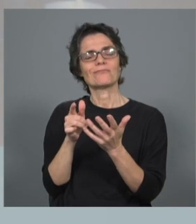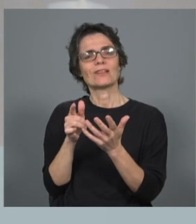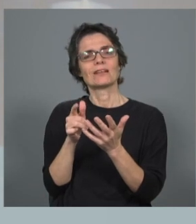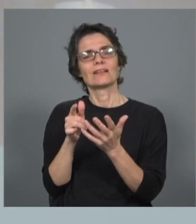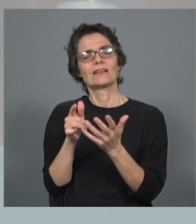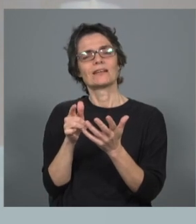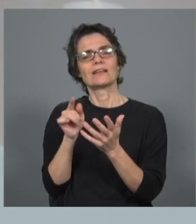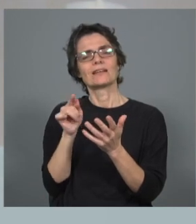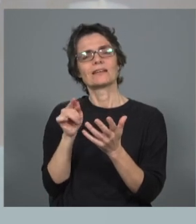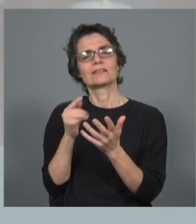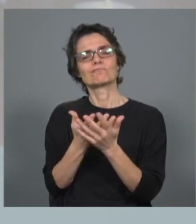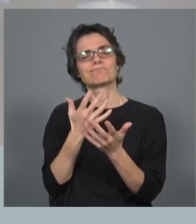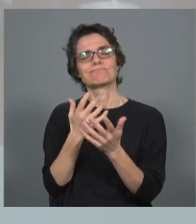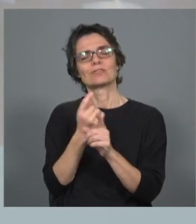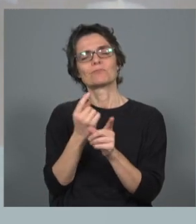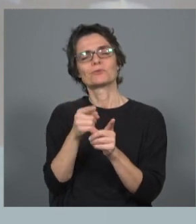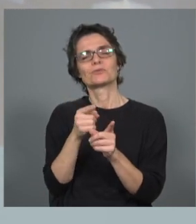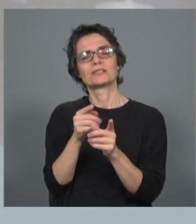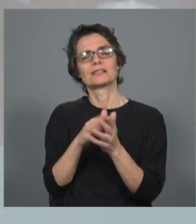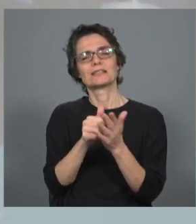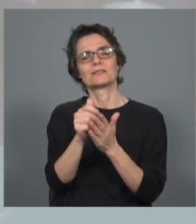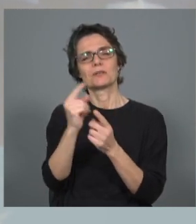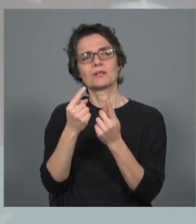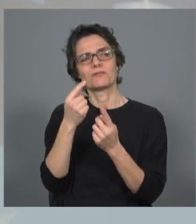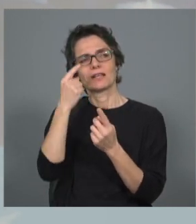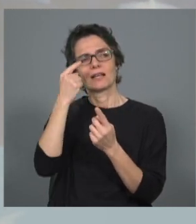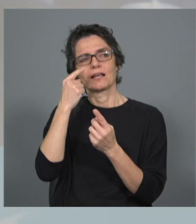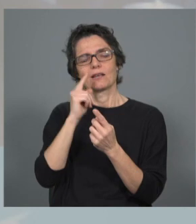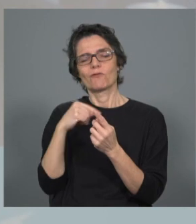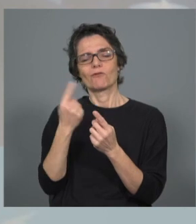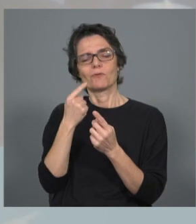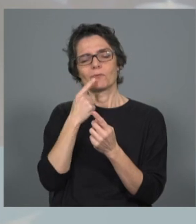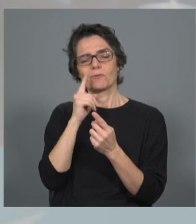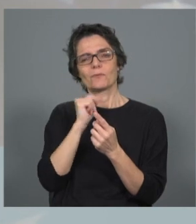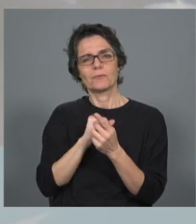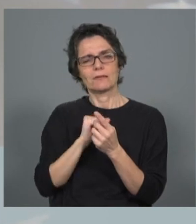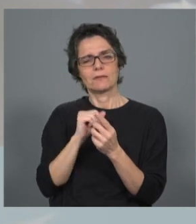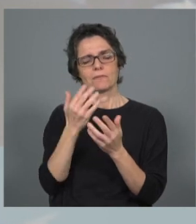possa arriscar a dizer que nem sempre nós damos conta da profundidade que ela tem.